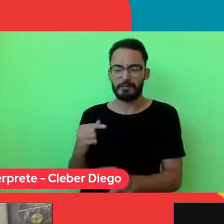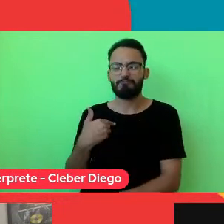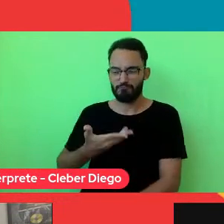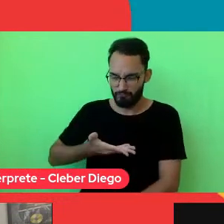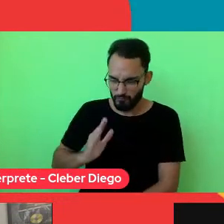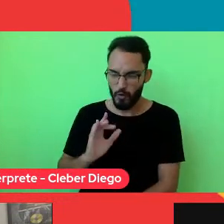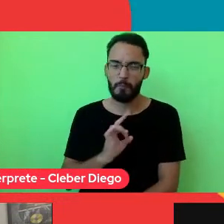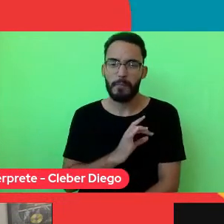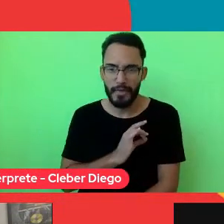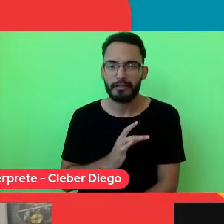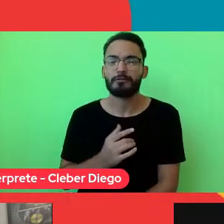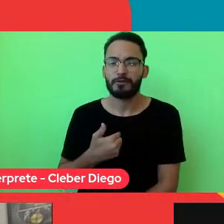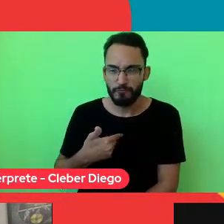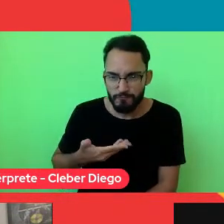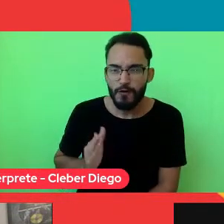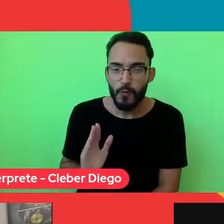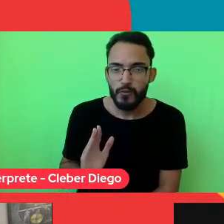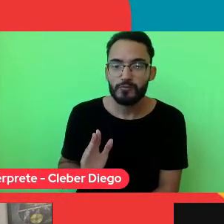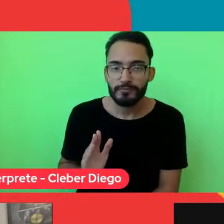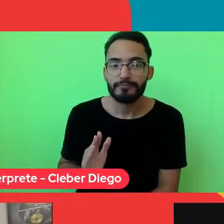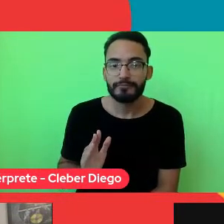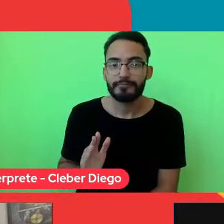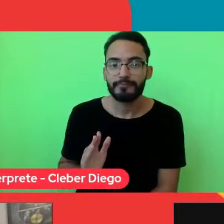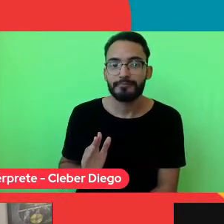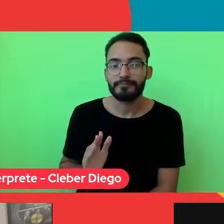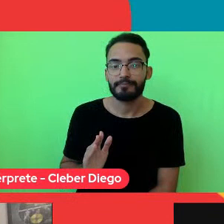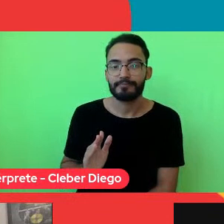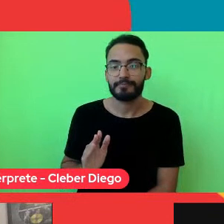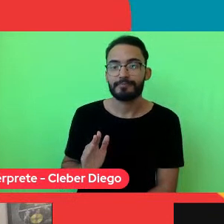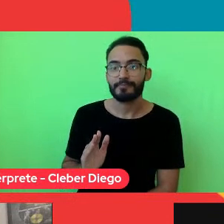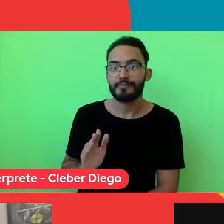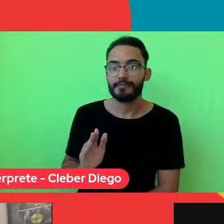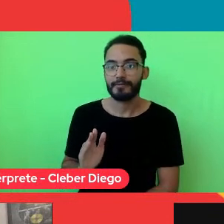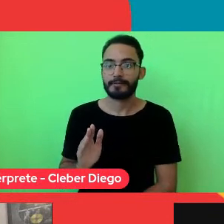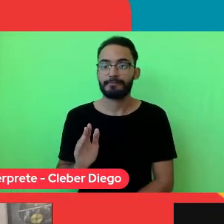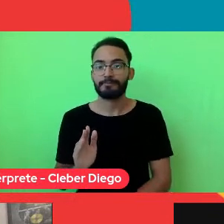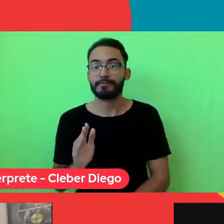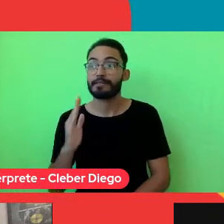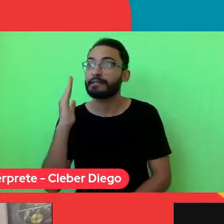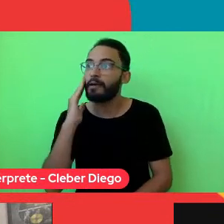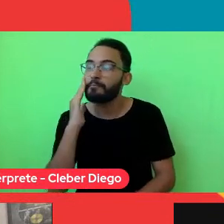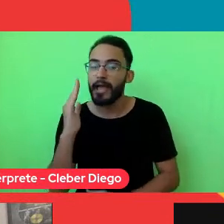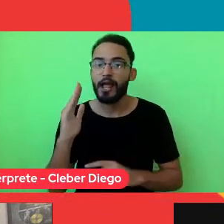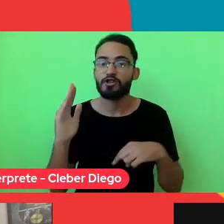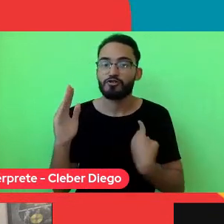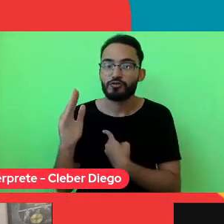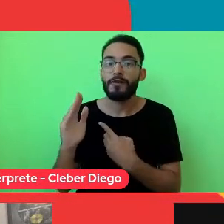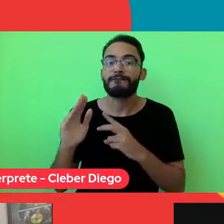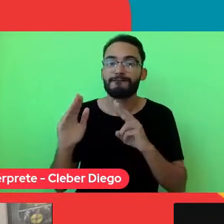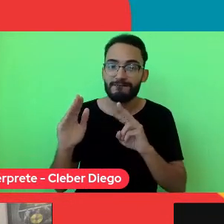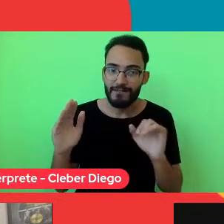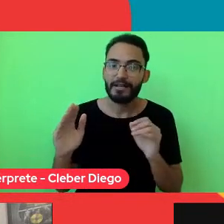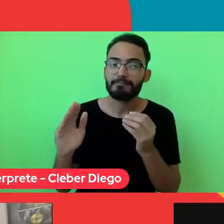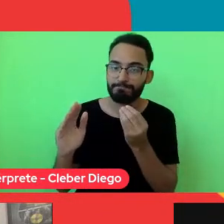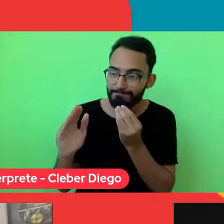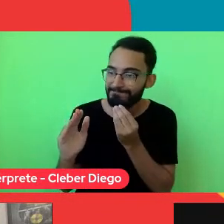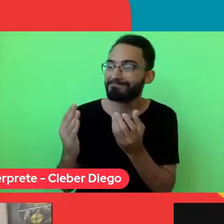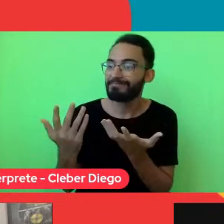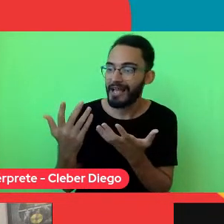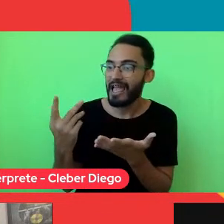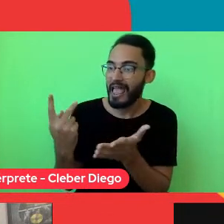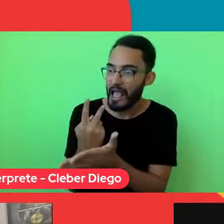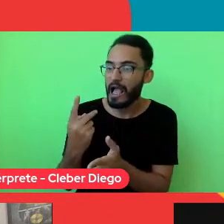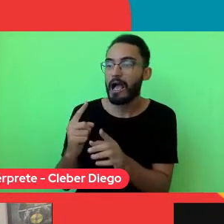medo assim mesmo, né? Desse negócio de, é, de saber que a gente vai, que a gente pode errar, a gente pode